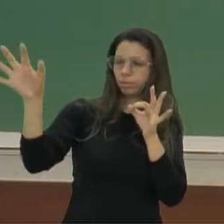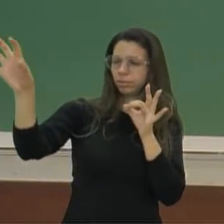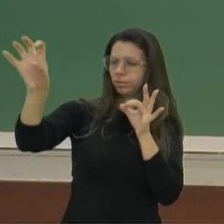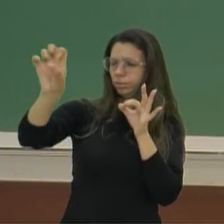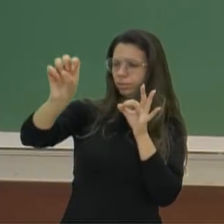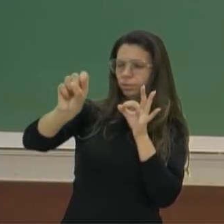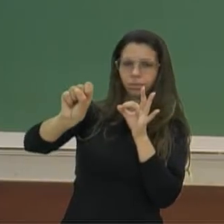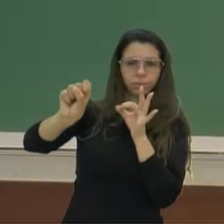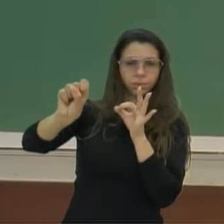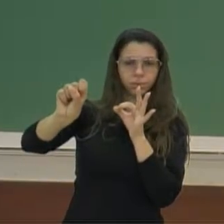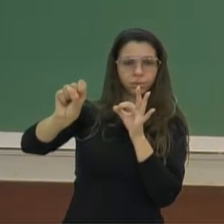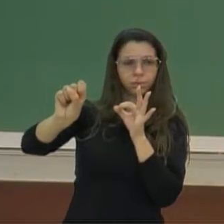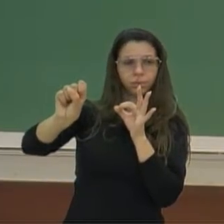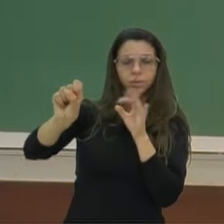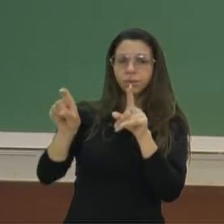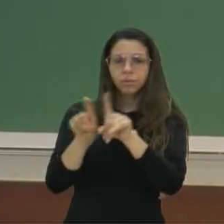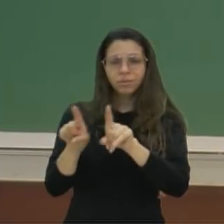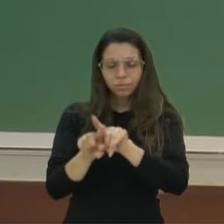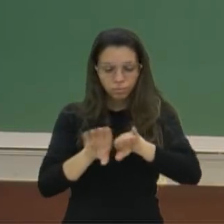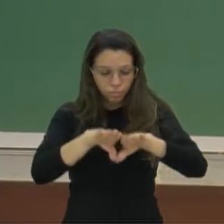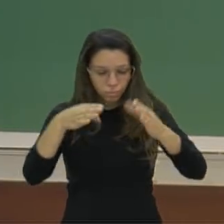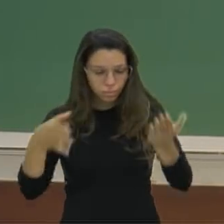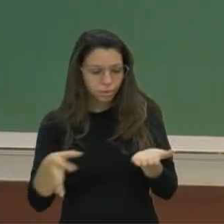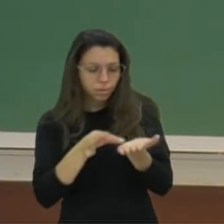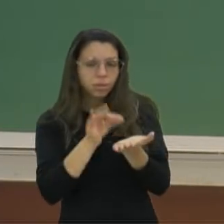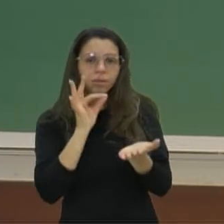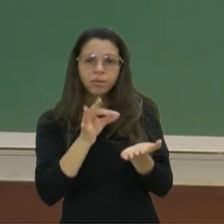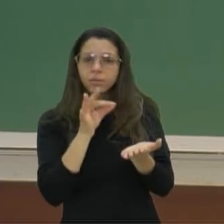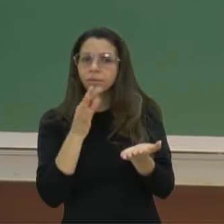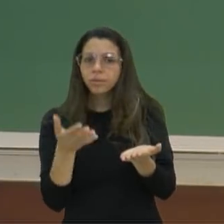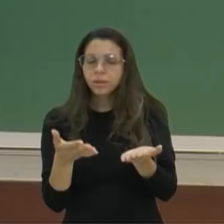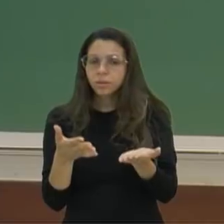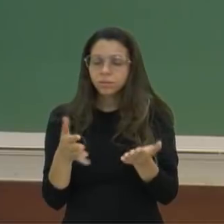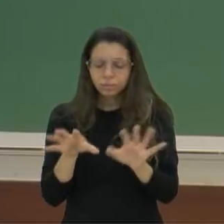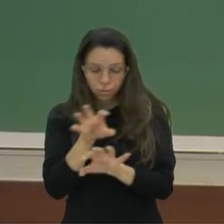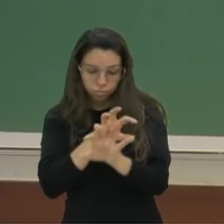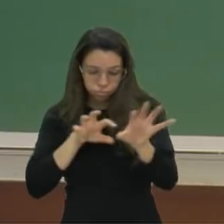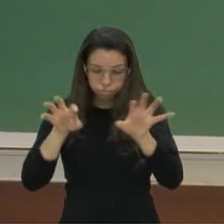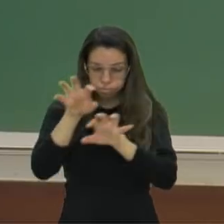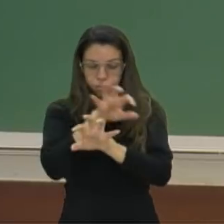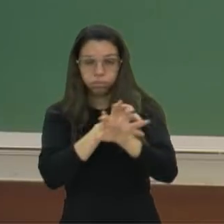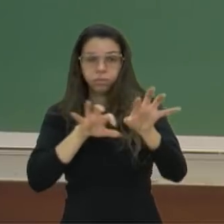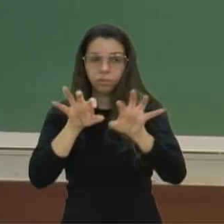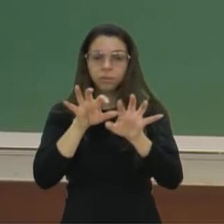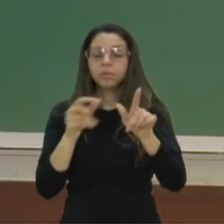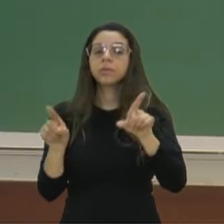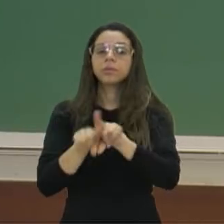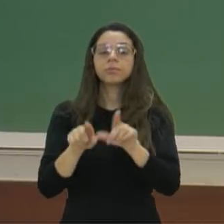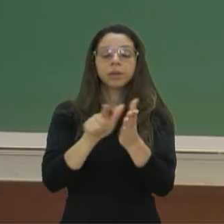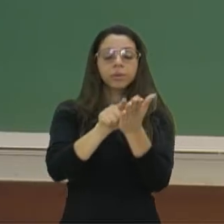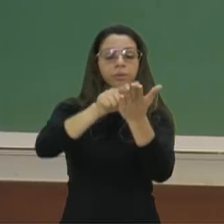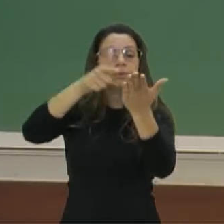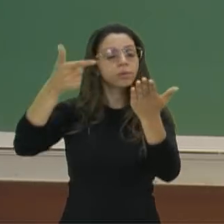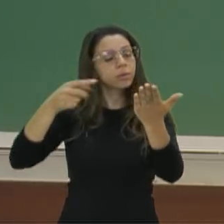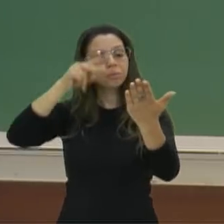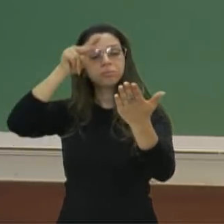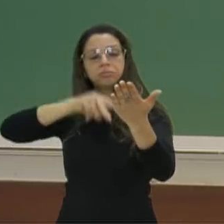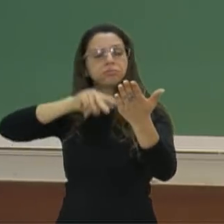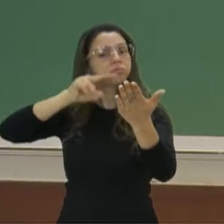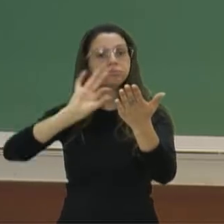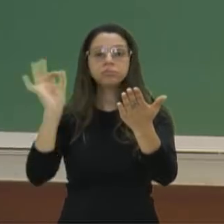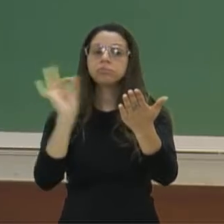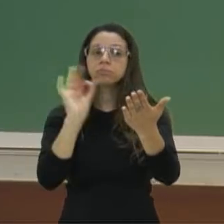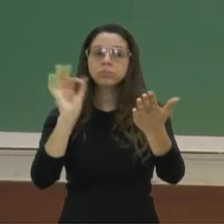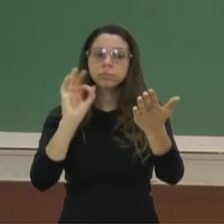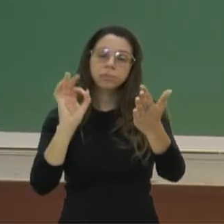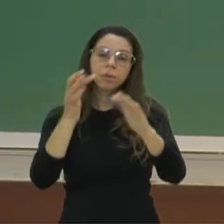parquinho. Olha a mesa do café da manhã dessa pessoa, como está toda embaçada. E o jornal, ela não consegue fazer leitura. Ou